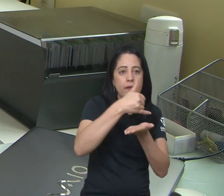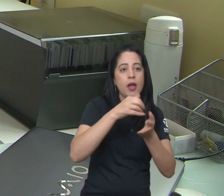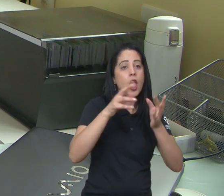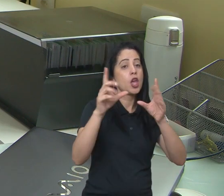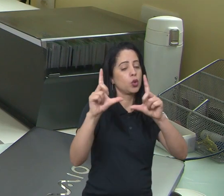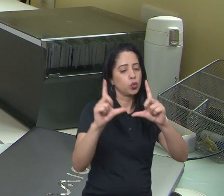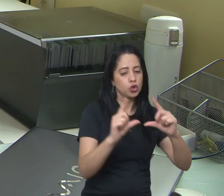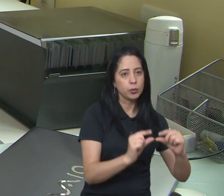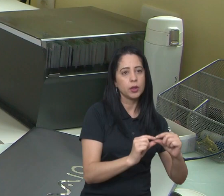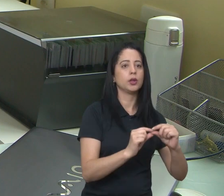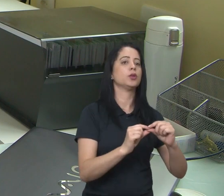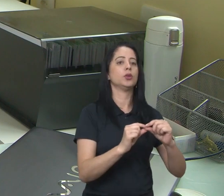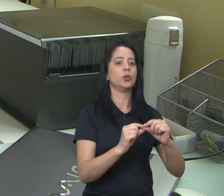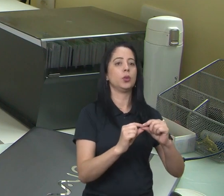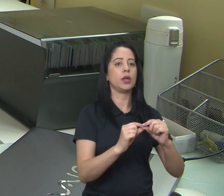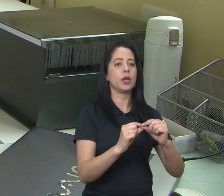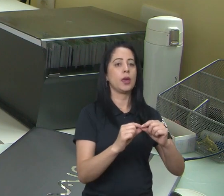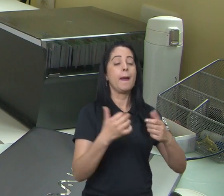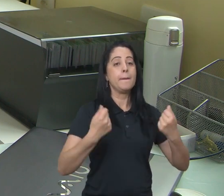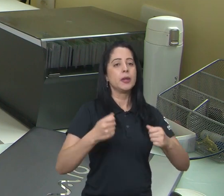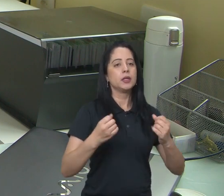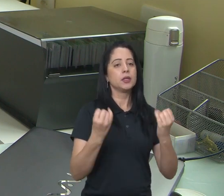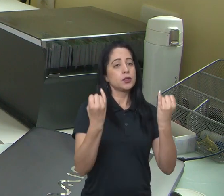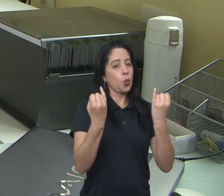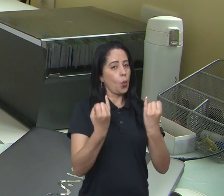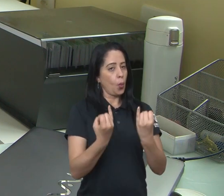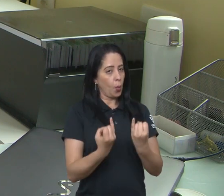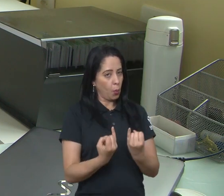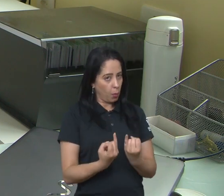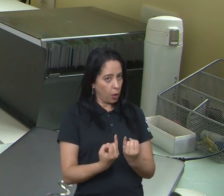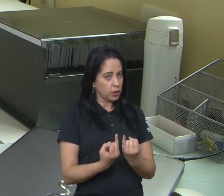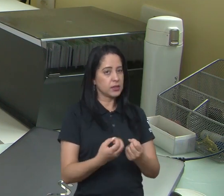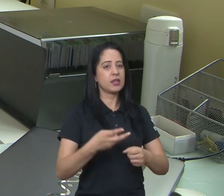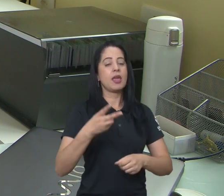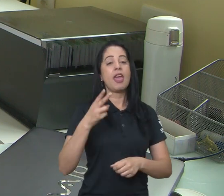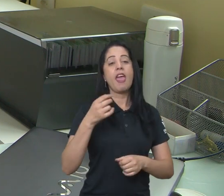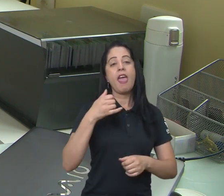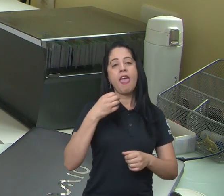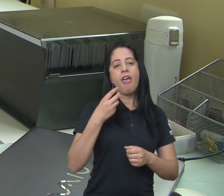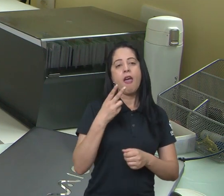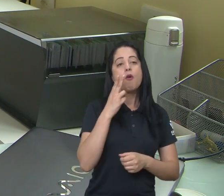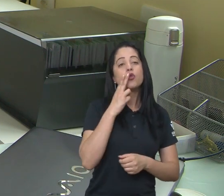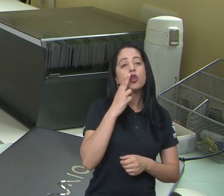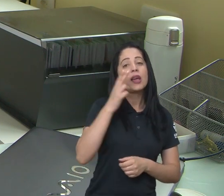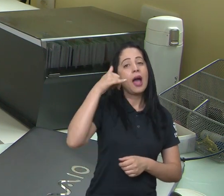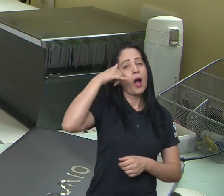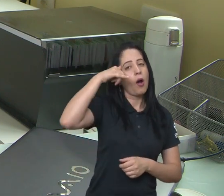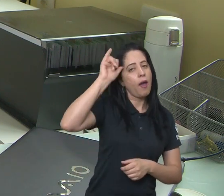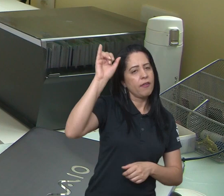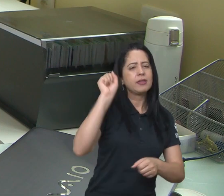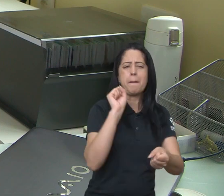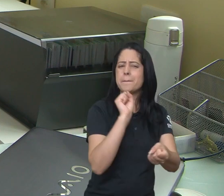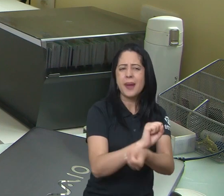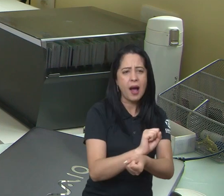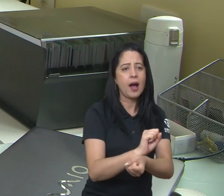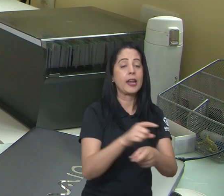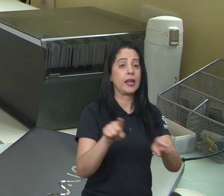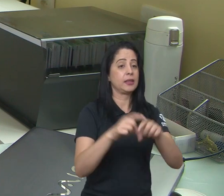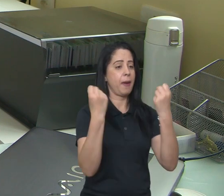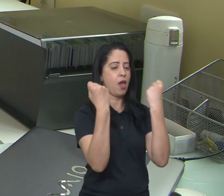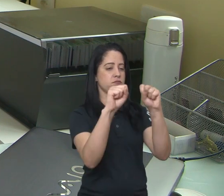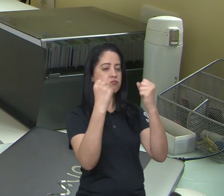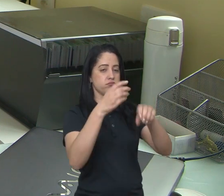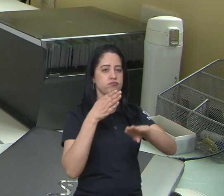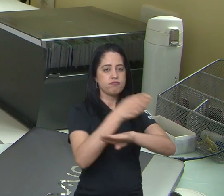circunferência abdominal, diminuir ou aquelas que têm o uso do cigarro, tentar cessá-los, aumento da atividade